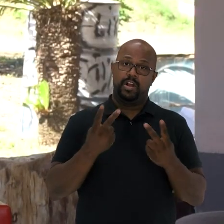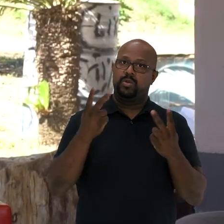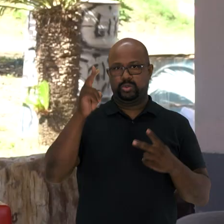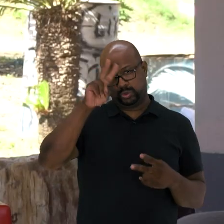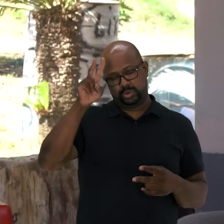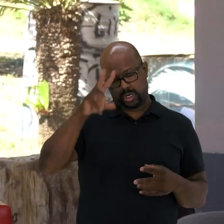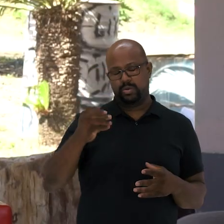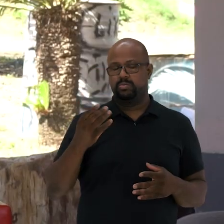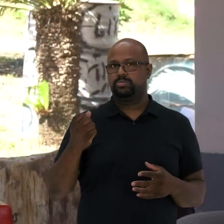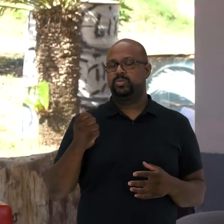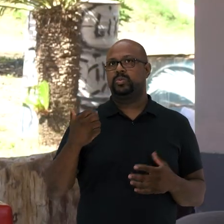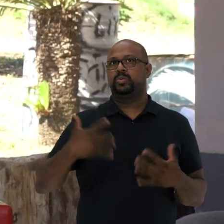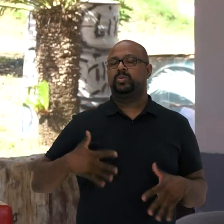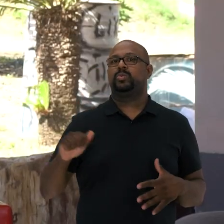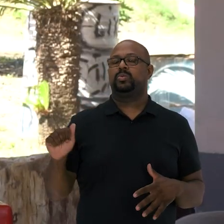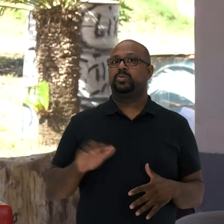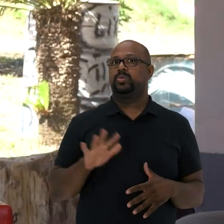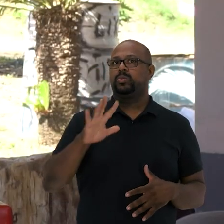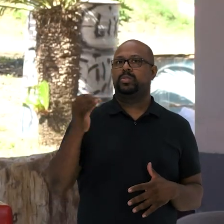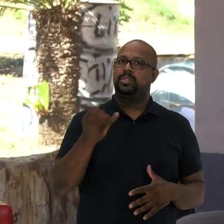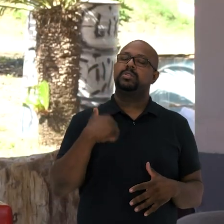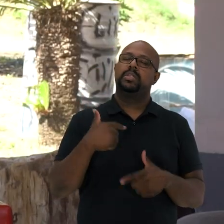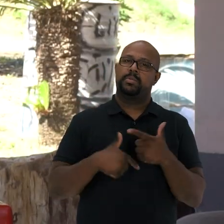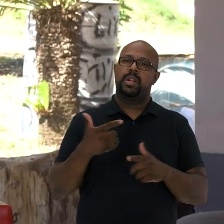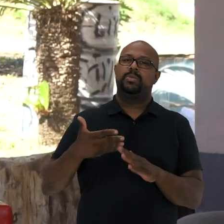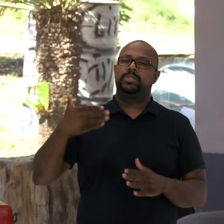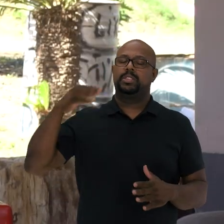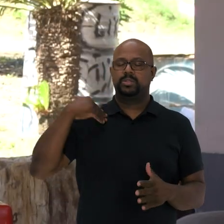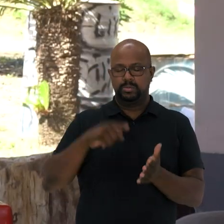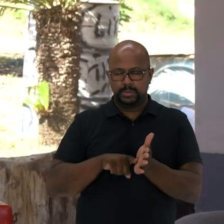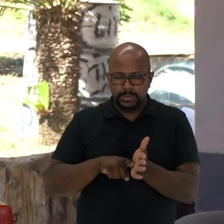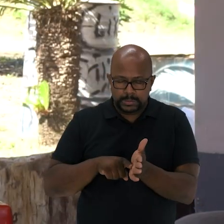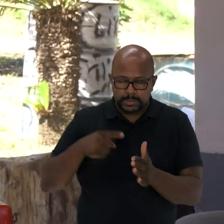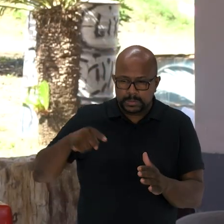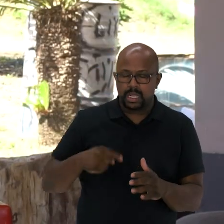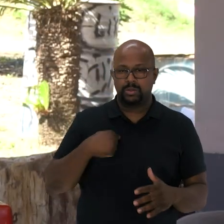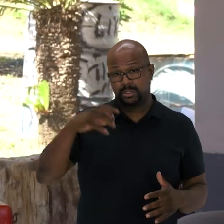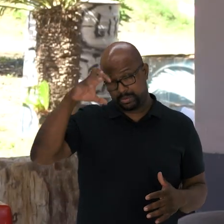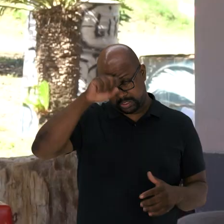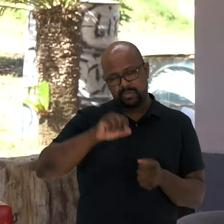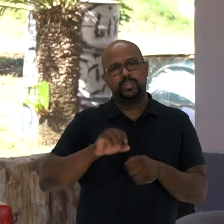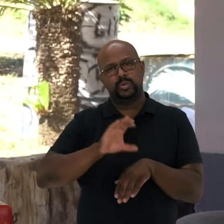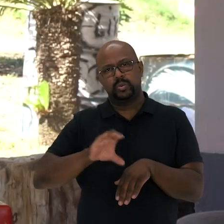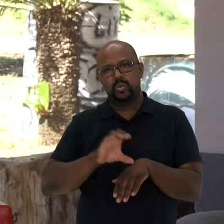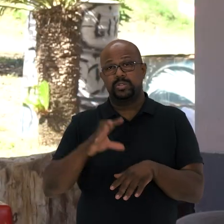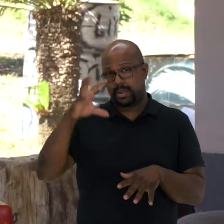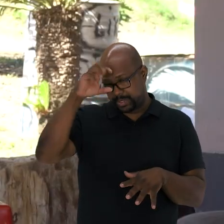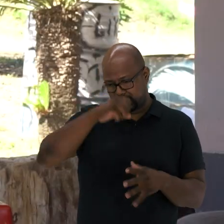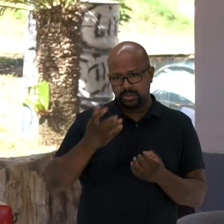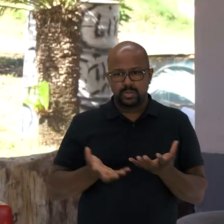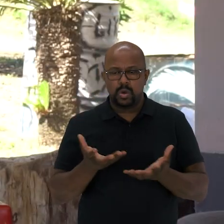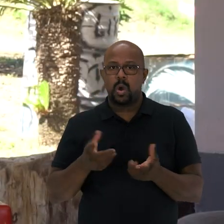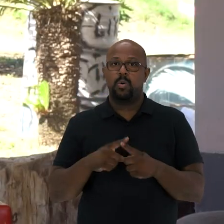valor histórico grande, né? Ali dentro. E aonde a gente trabalhamos antes com escavação, né? Aonde eu aprendi, fiz curso, aprendi a